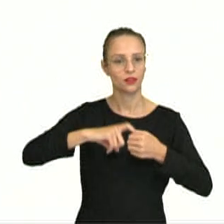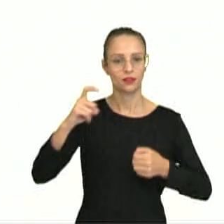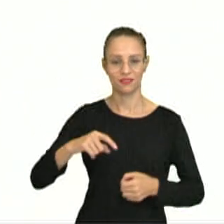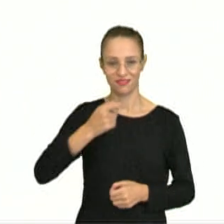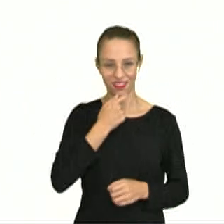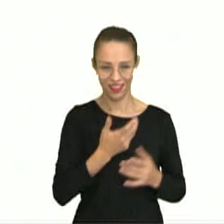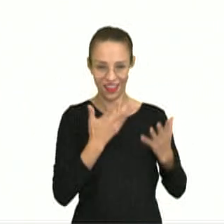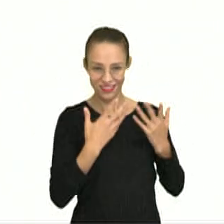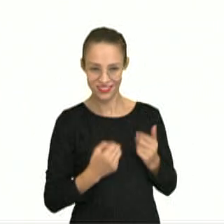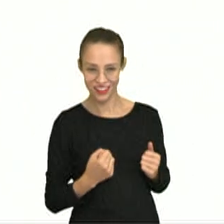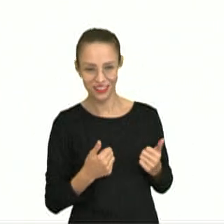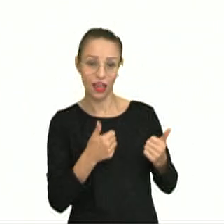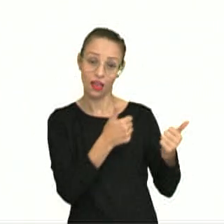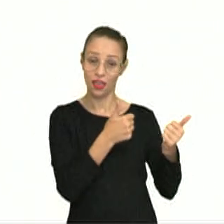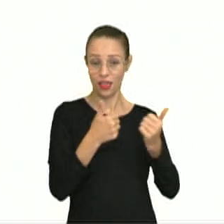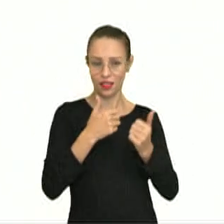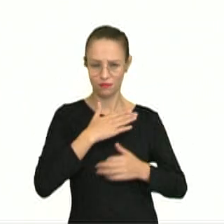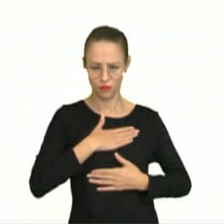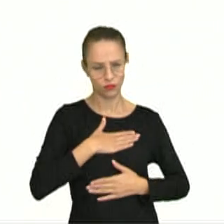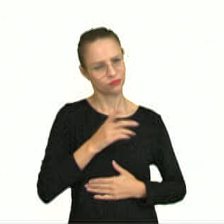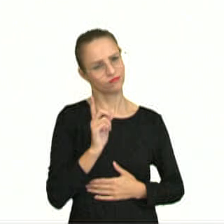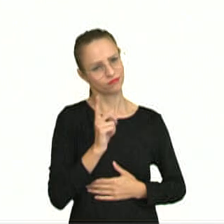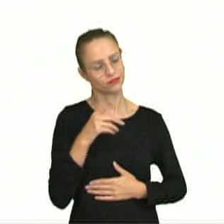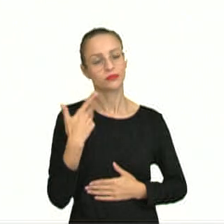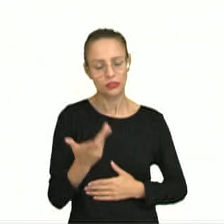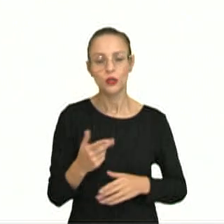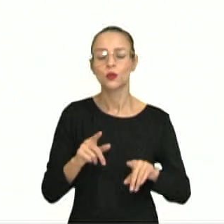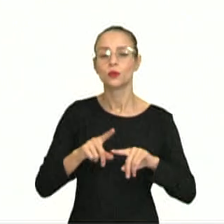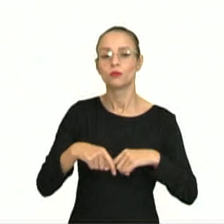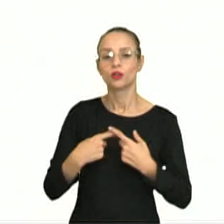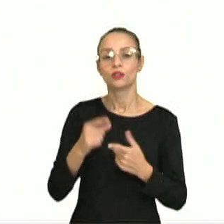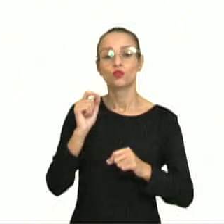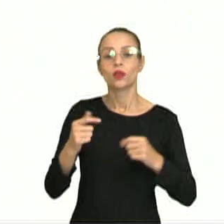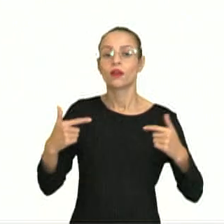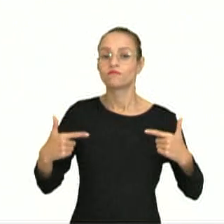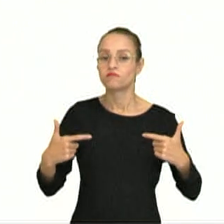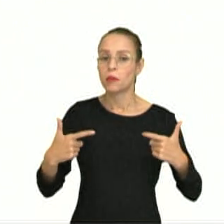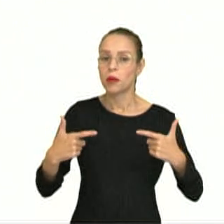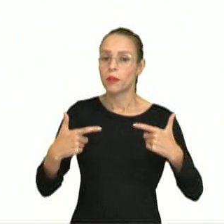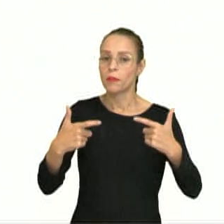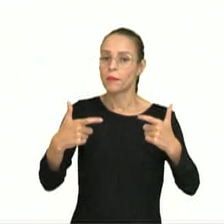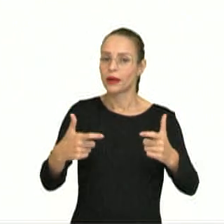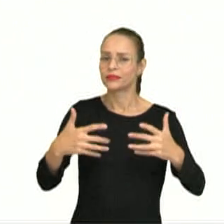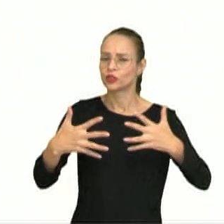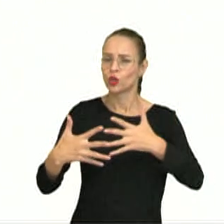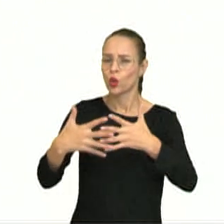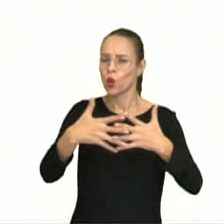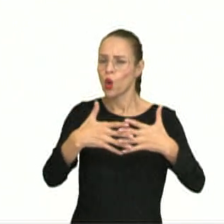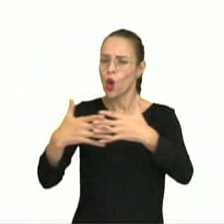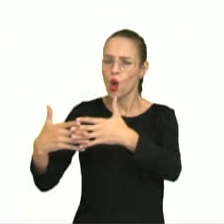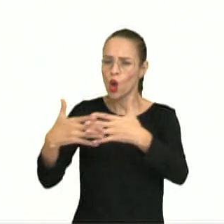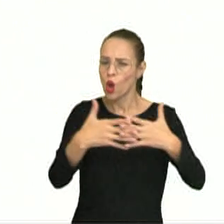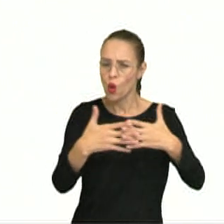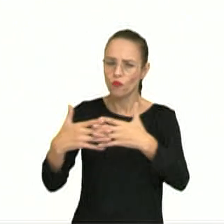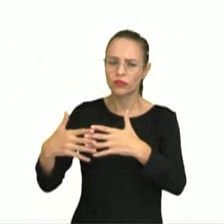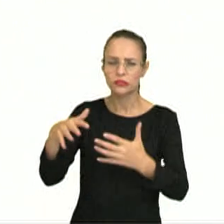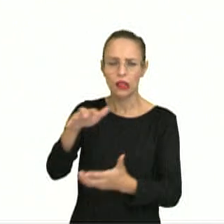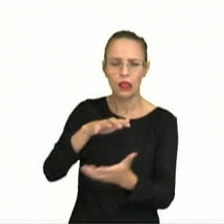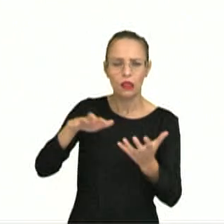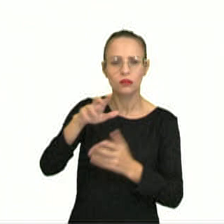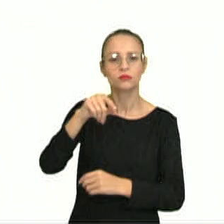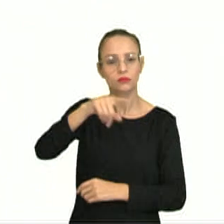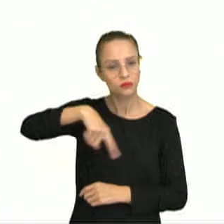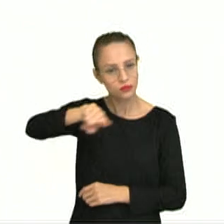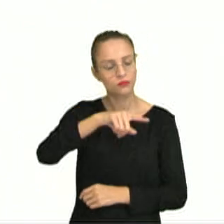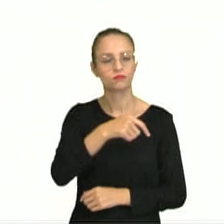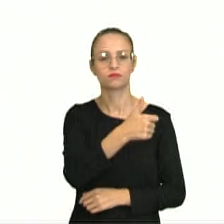vai aceitar isso com tanta tranquilidade. Então vai acontecer uma guerra, uma série de conflitos ali para que as 13